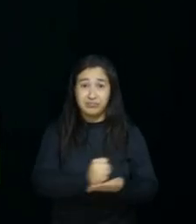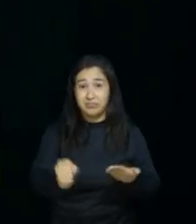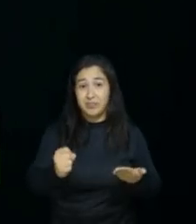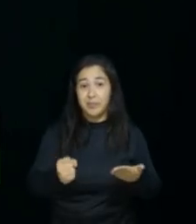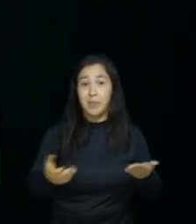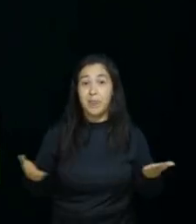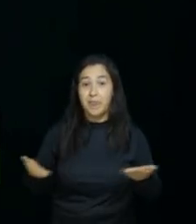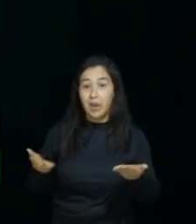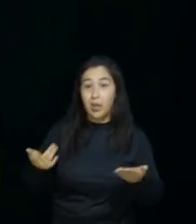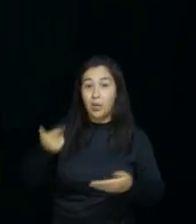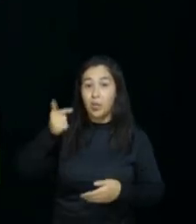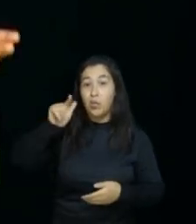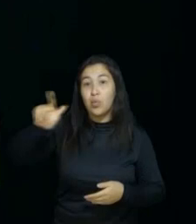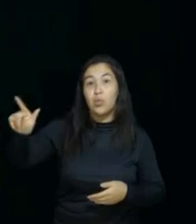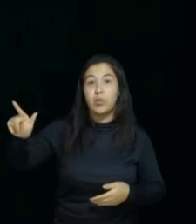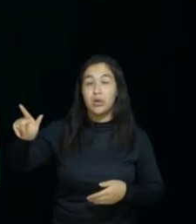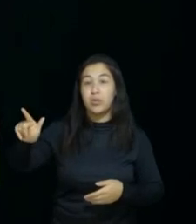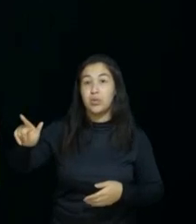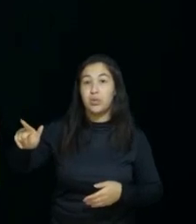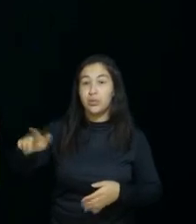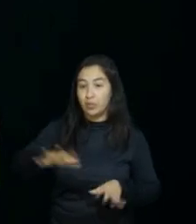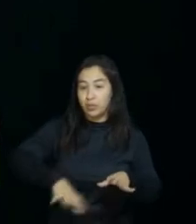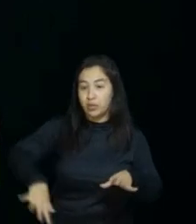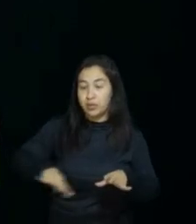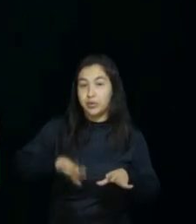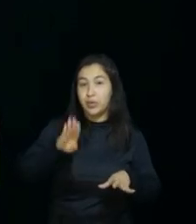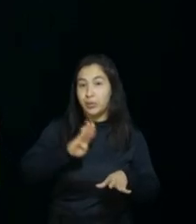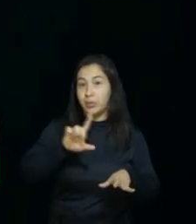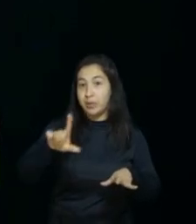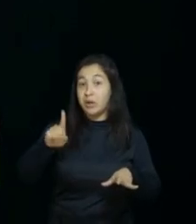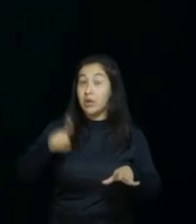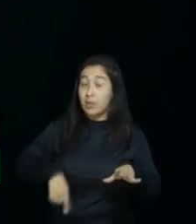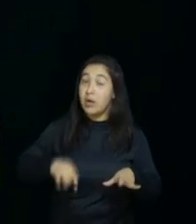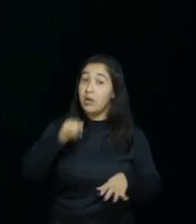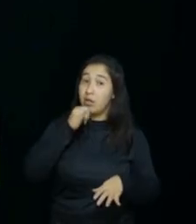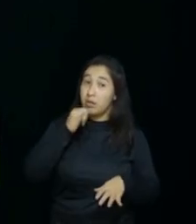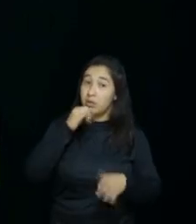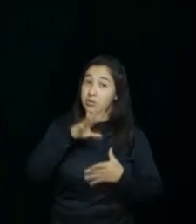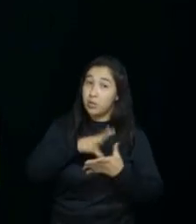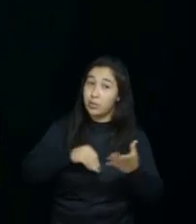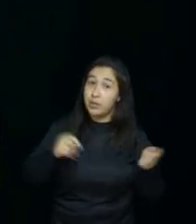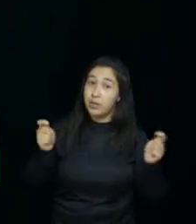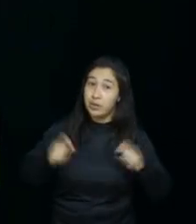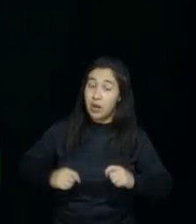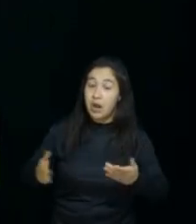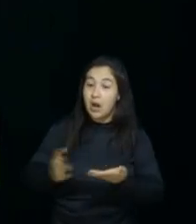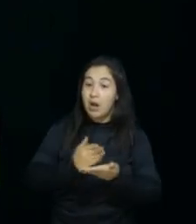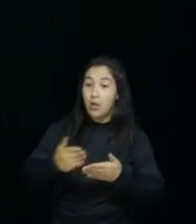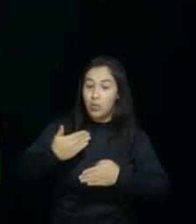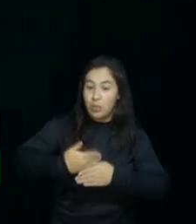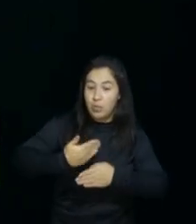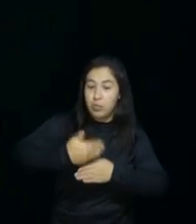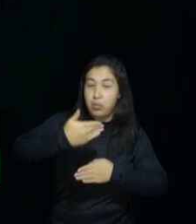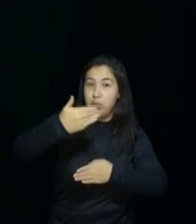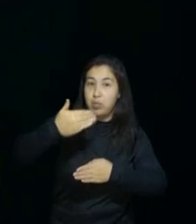são hoje, a região de Blumenau é um grande exemplo, e algumas barragens